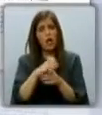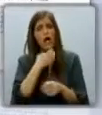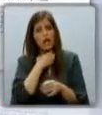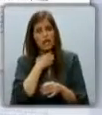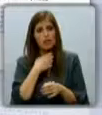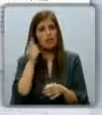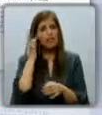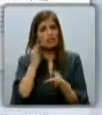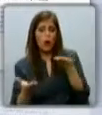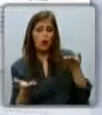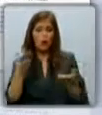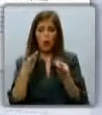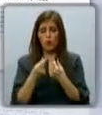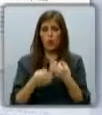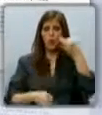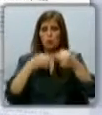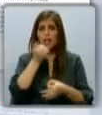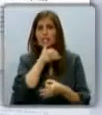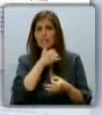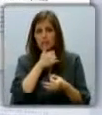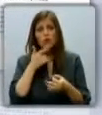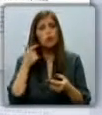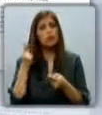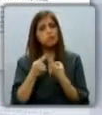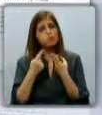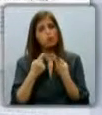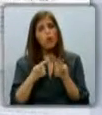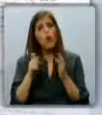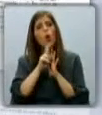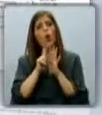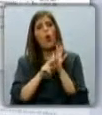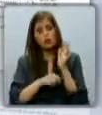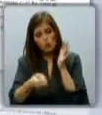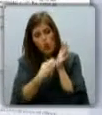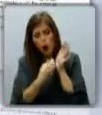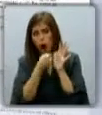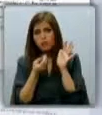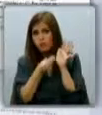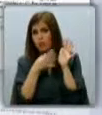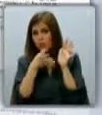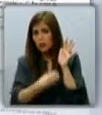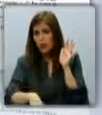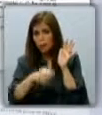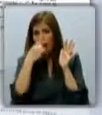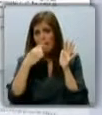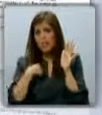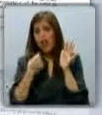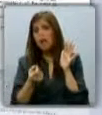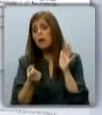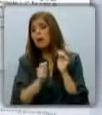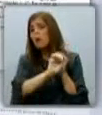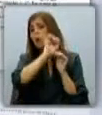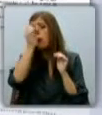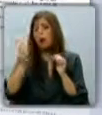equilíbrio das contas o tribunal tomou medidas que o relato silencia afirma que as falhas detetadas são residuais sem qualquer